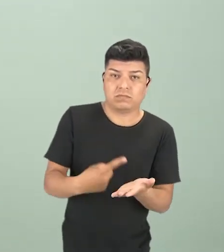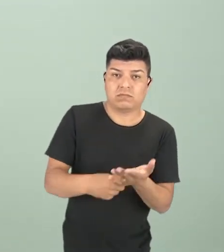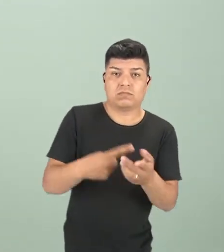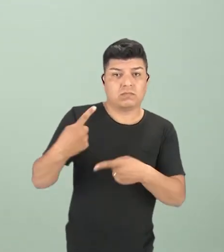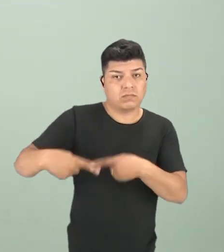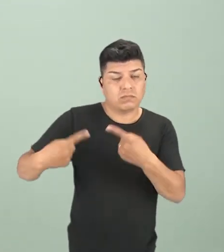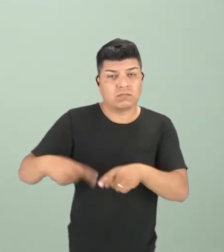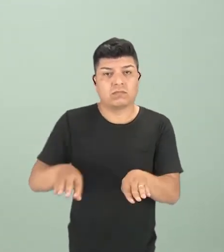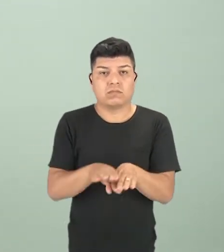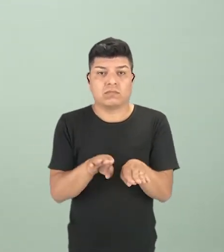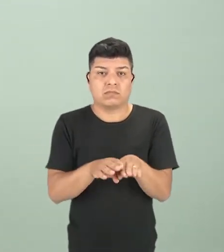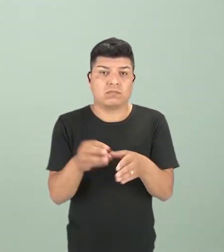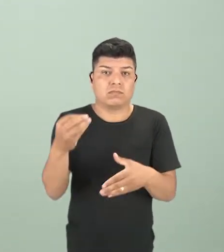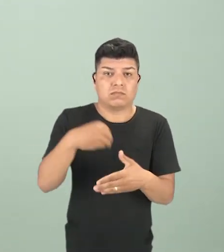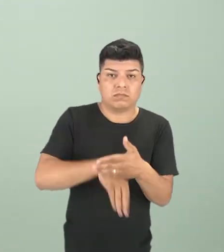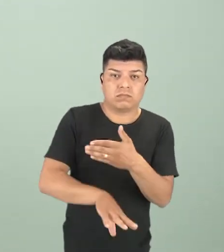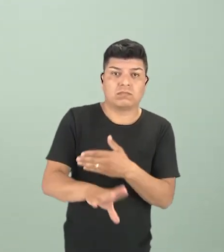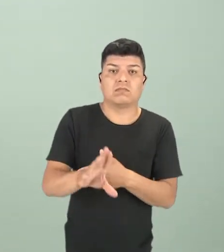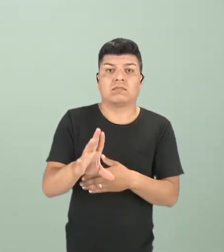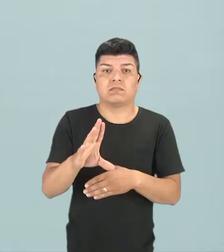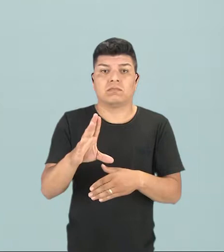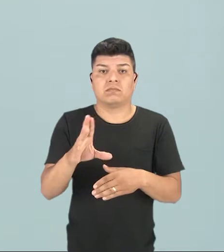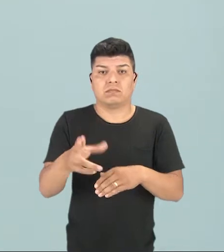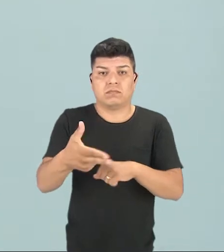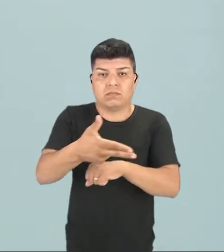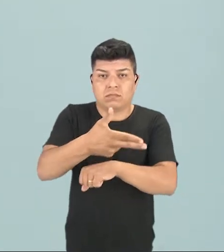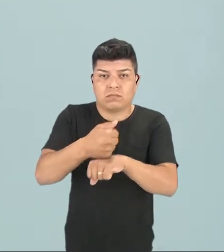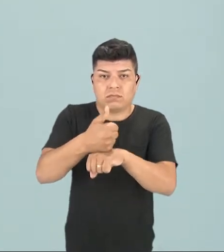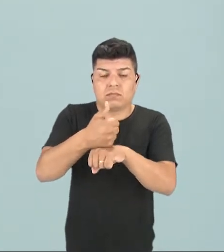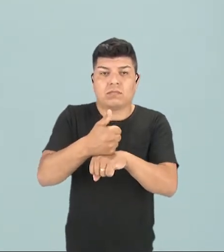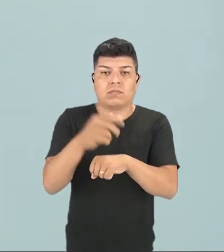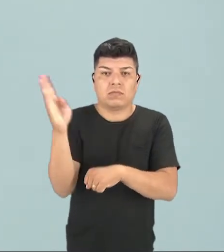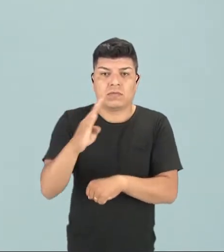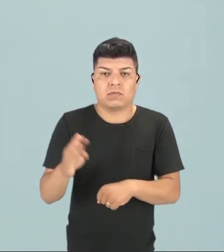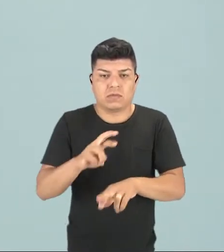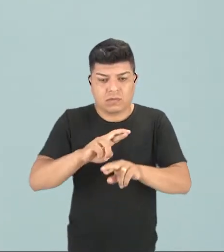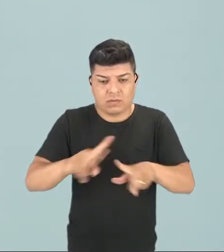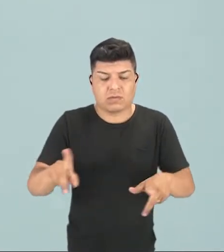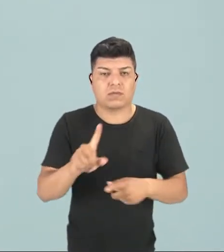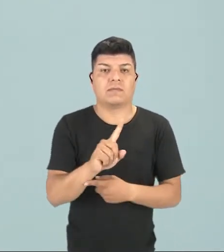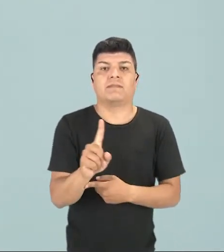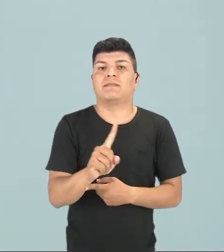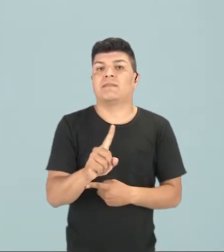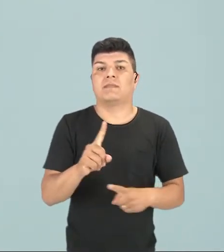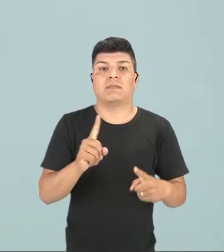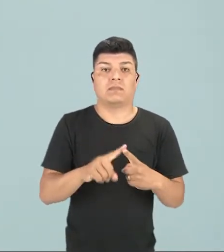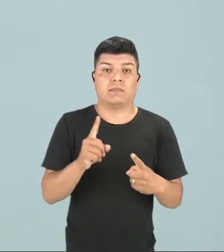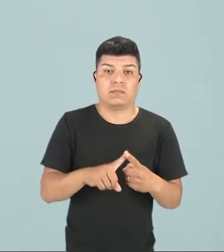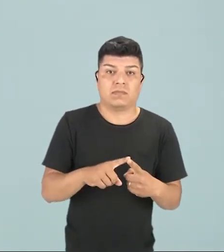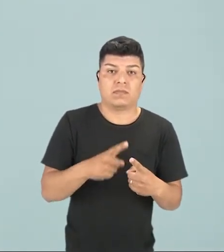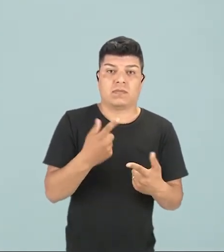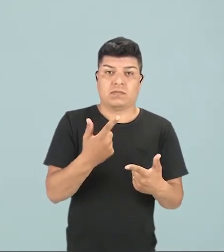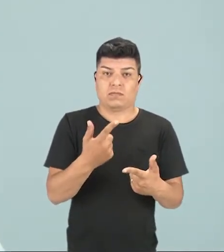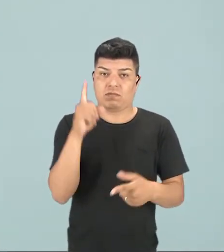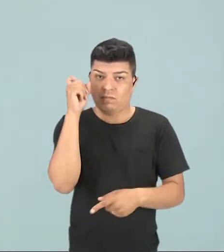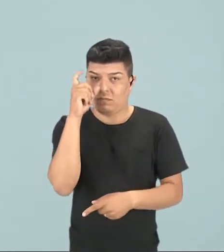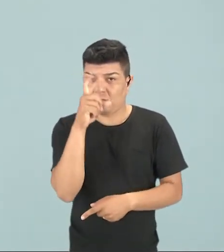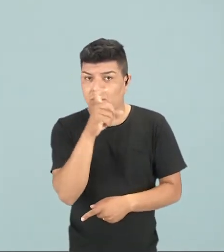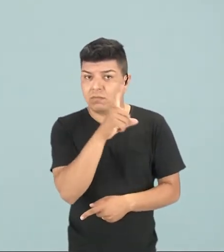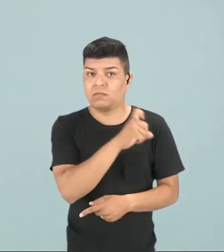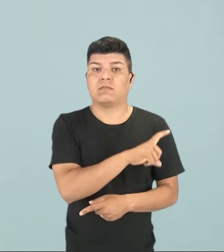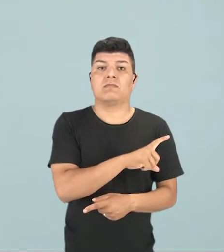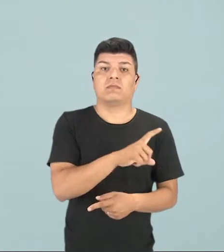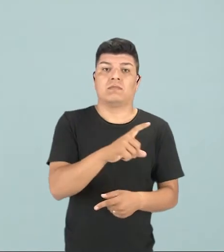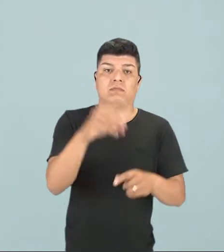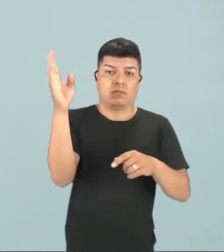até mesmo internas dessas colônias. E no Brasil também não era diferente. Essa pressão também vai prejudicar no processo e vai